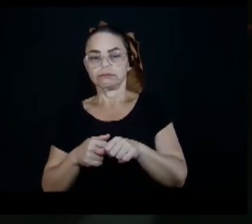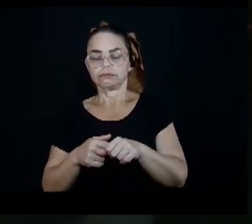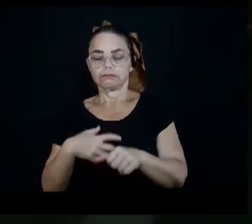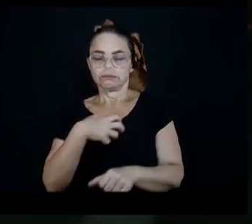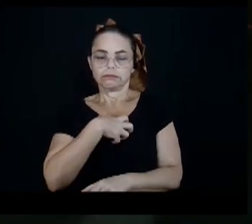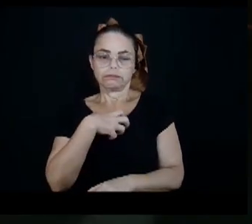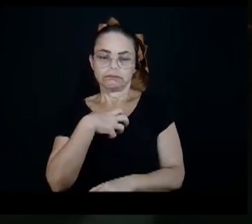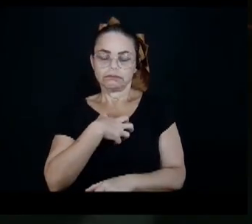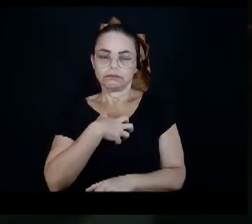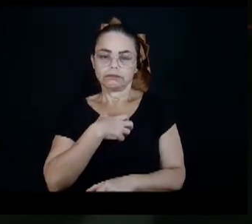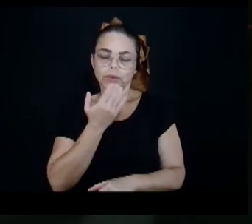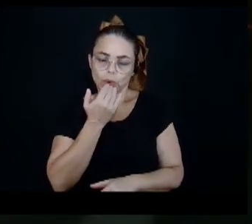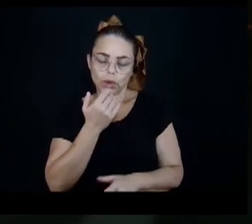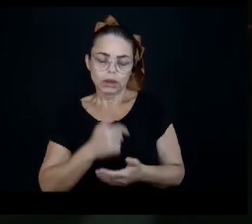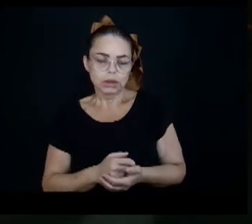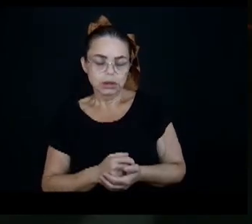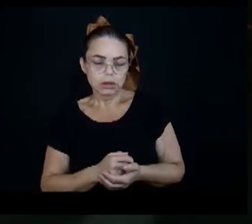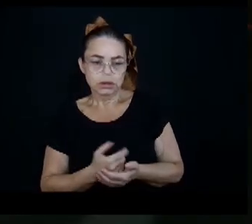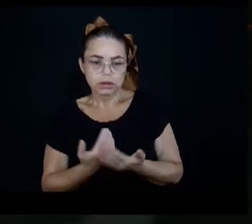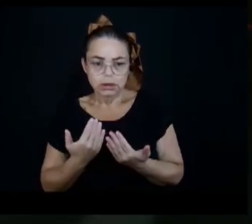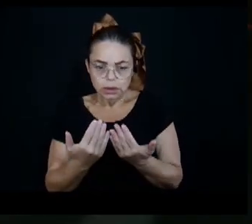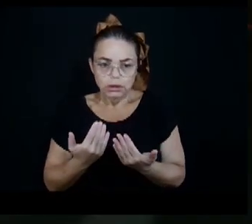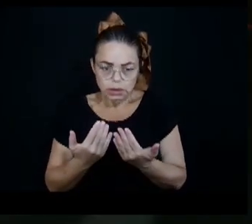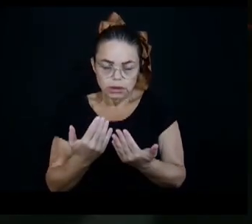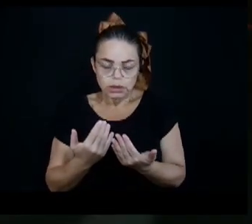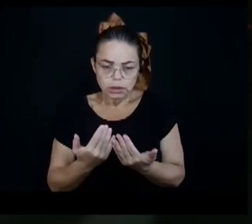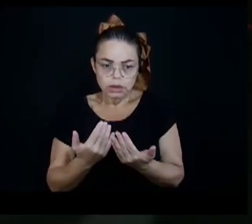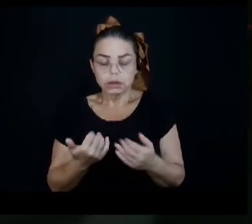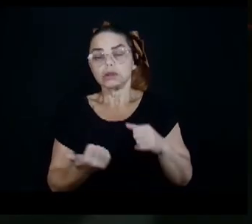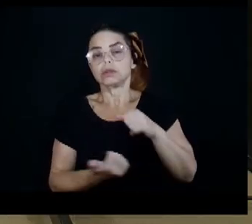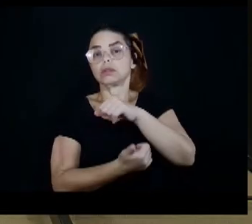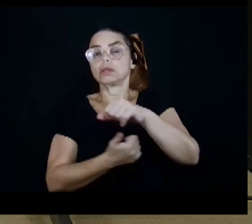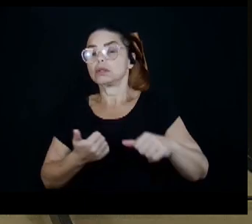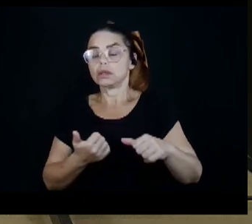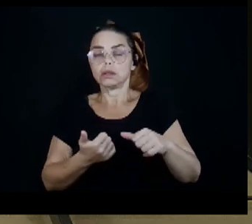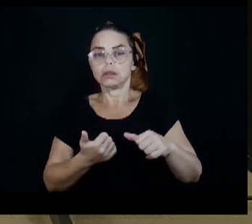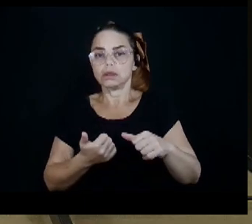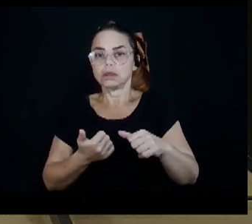está diante de uma transformação